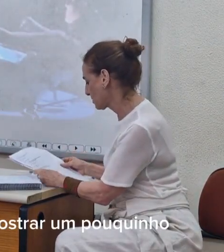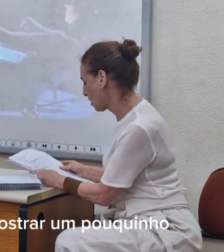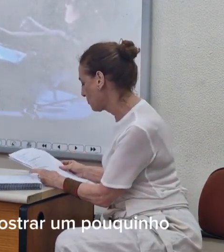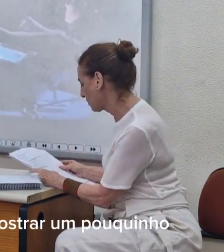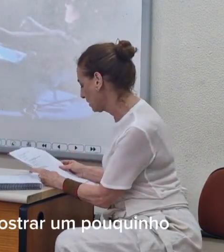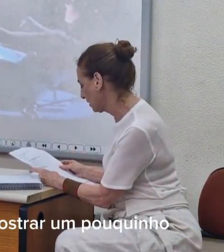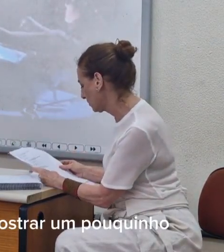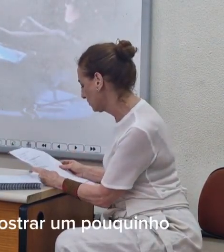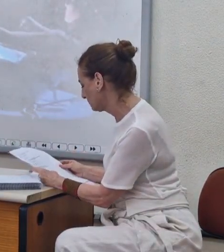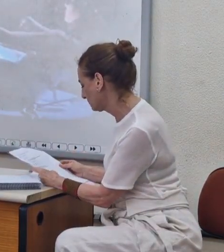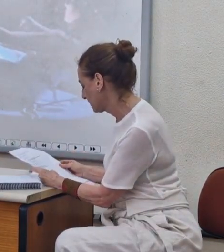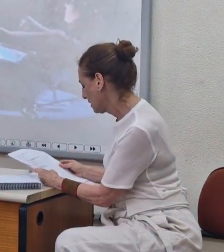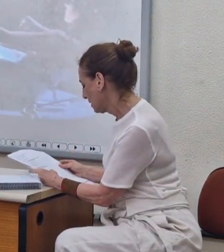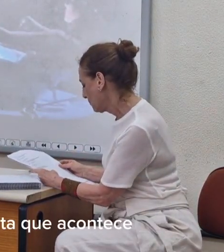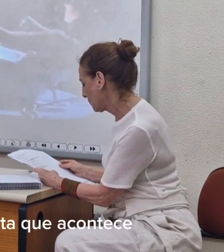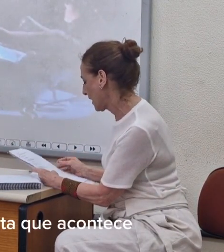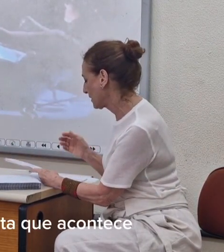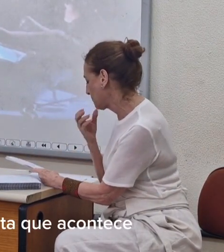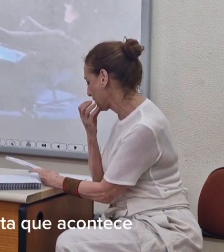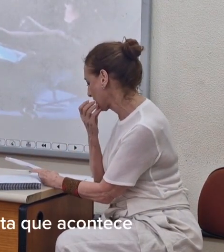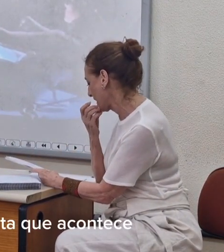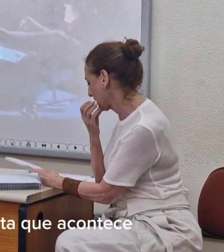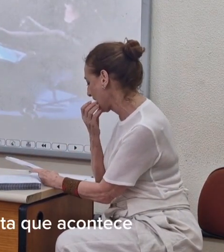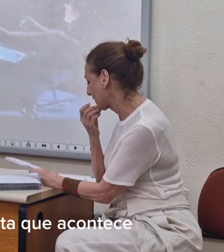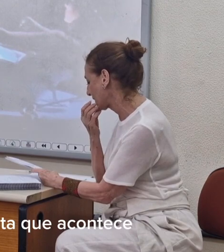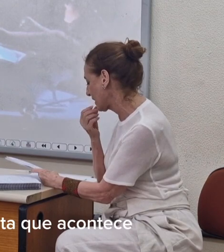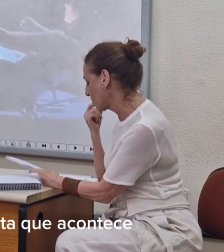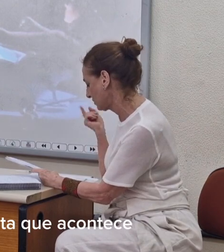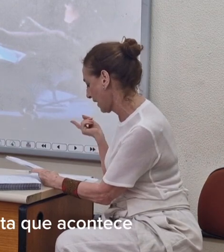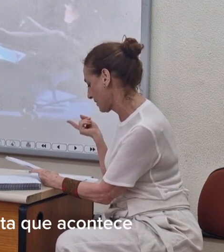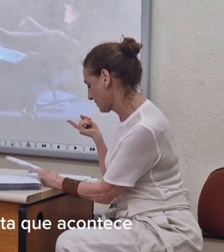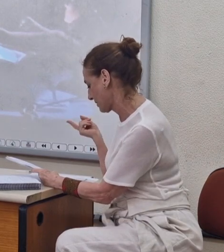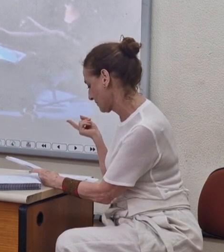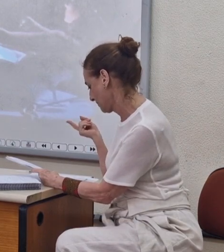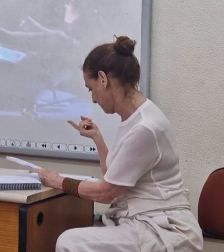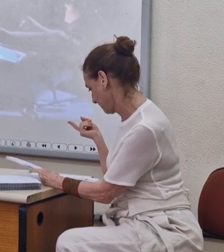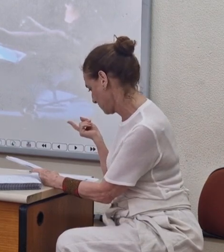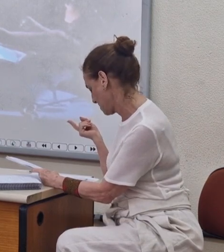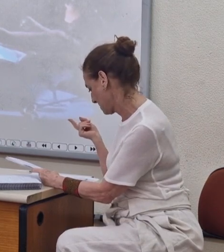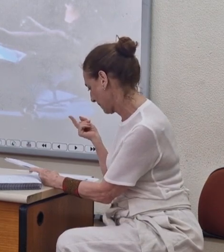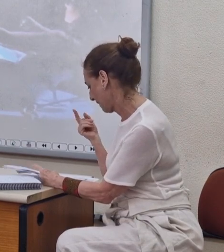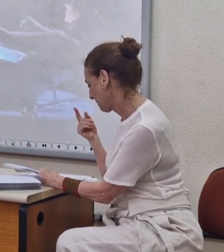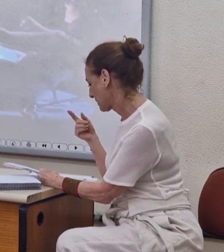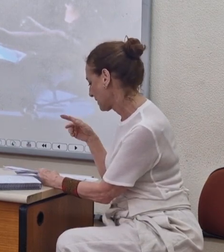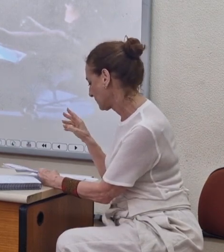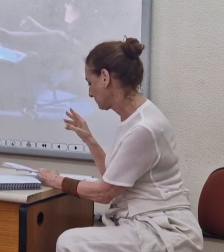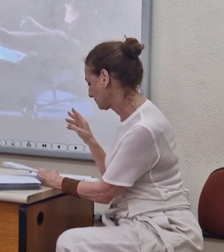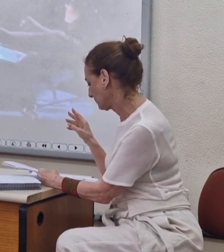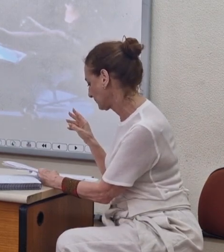que vou mostrar um pouquinho, porque aí depois da Renata, o que acontece?